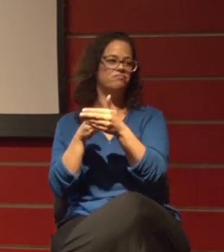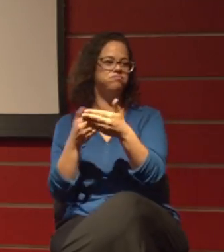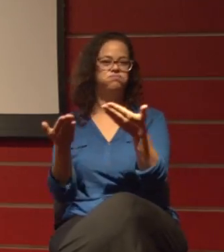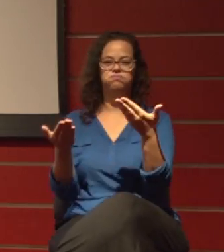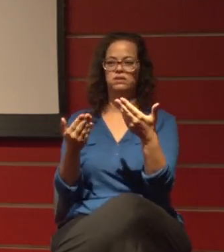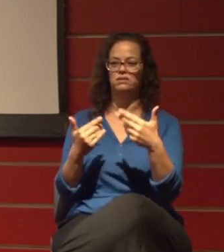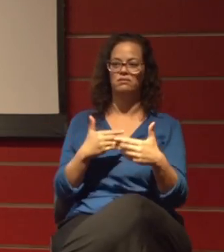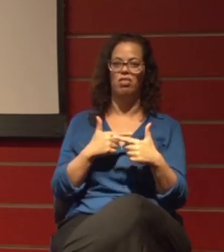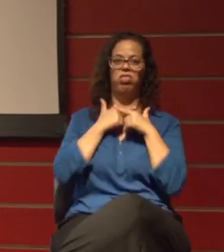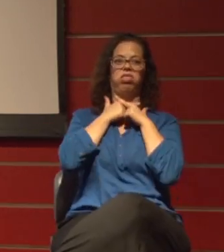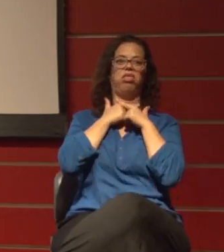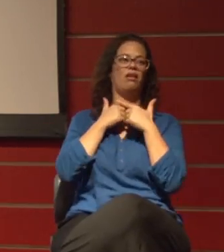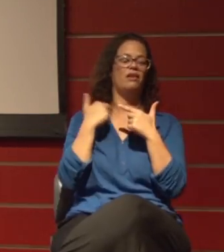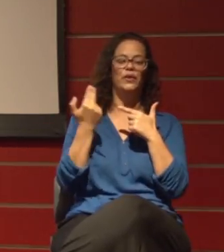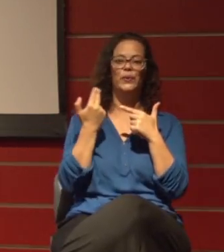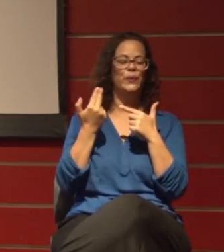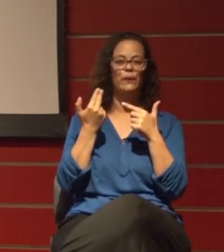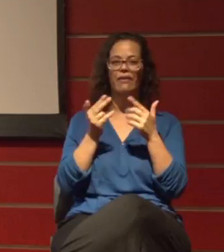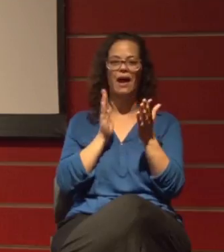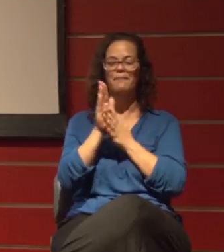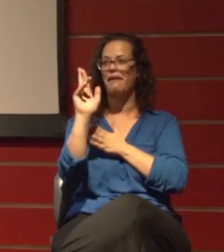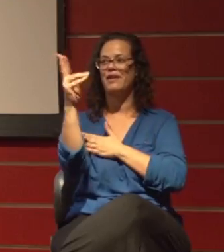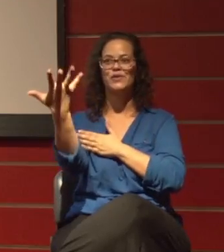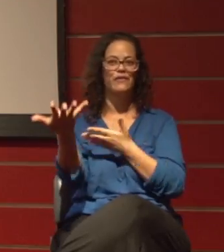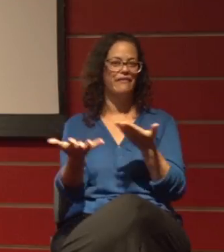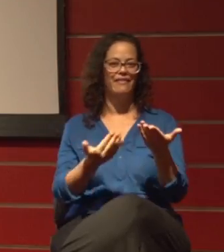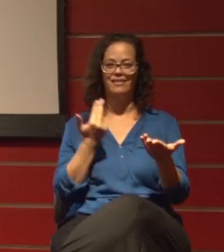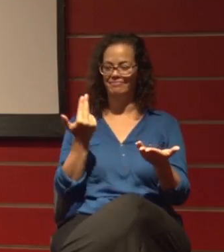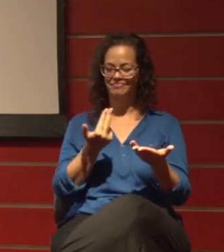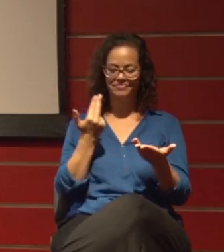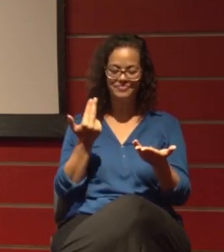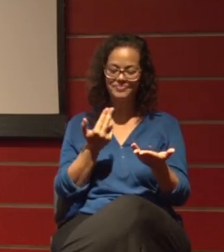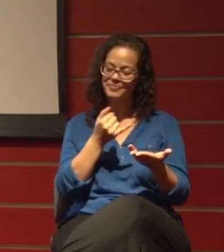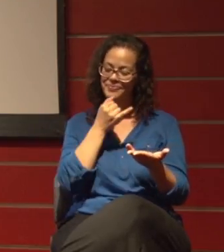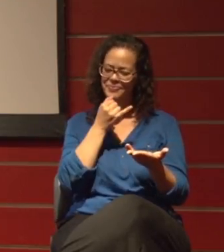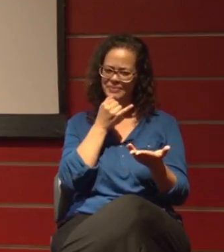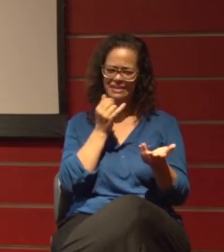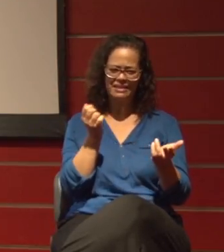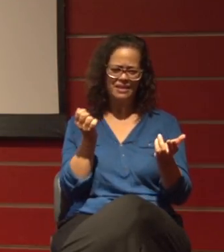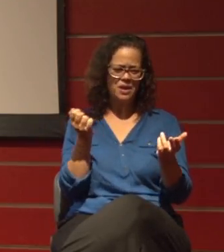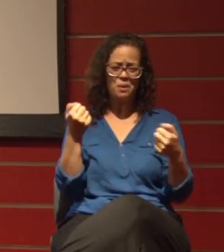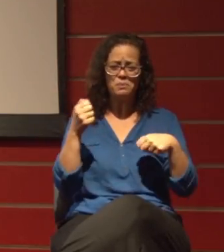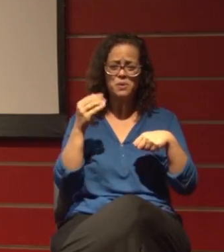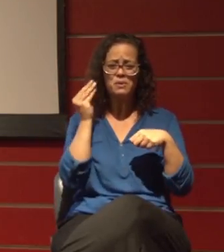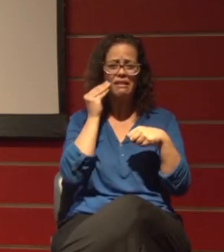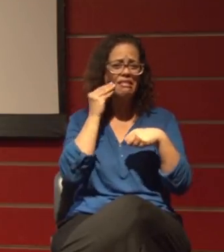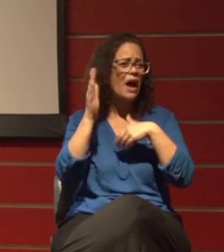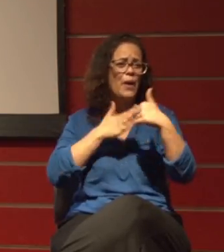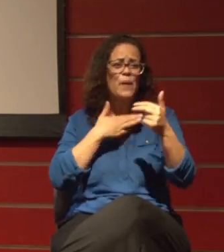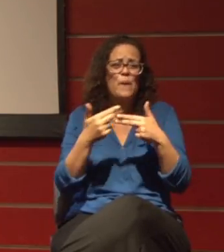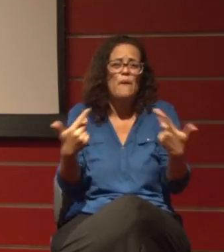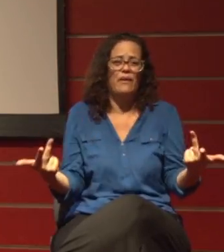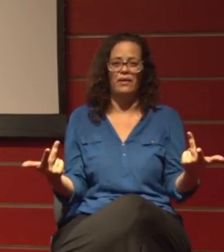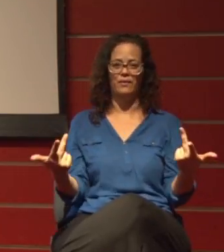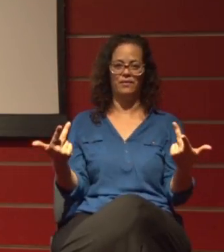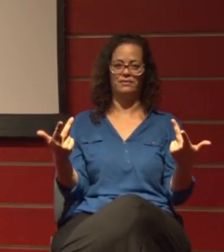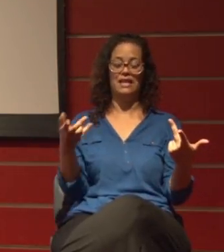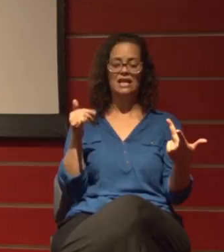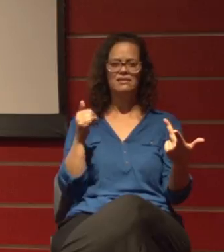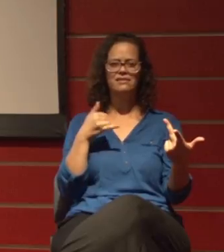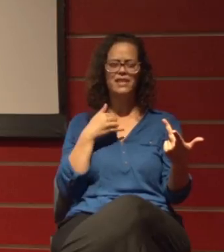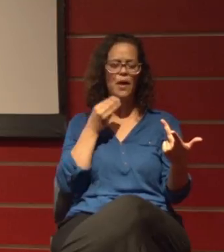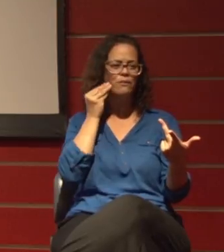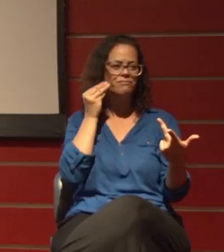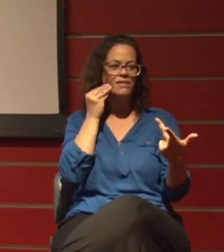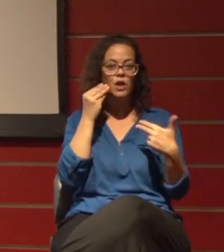quando não tem saída é aquele momento em que você é capaz de qualquer coisa né e sendo capaz de qualquer